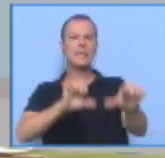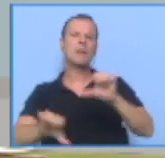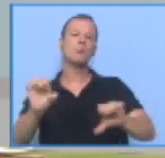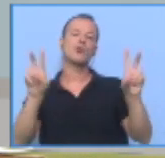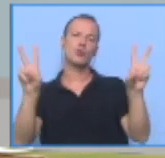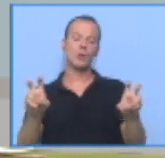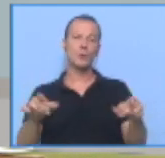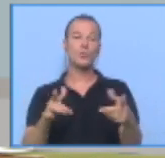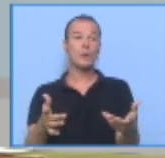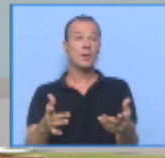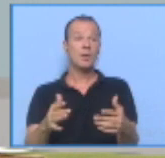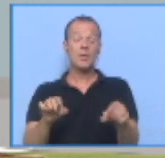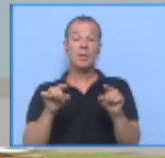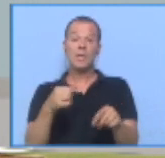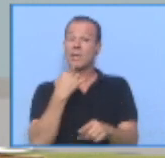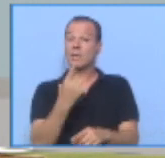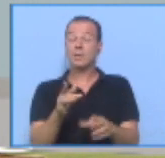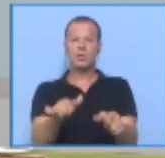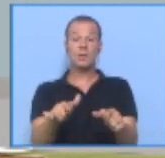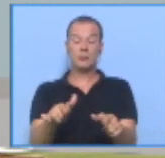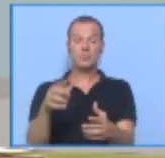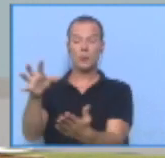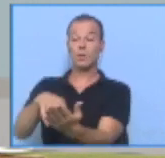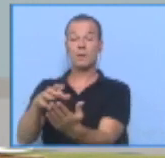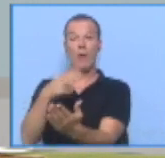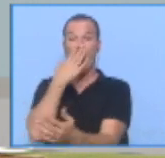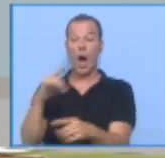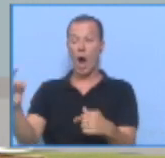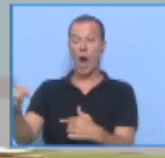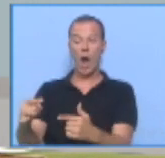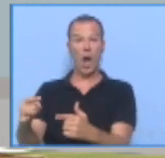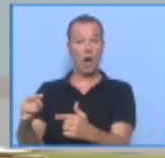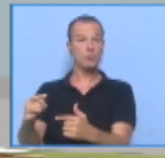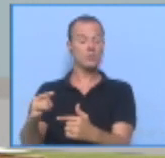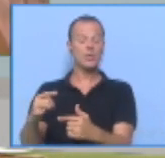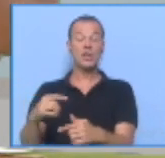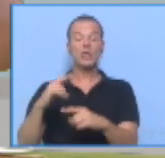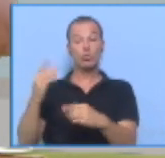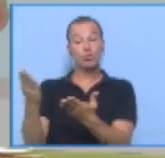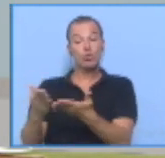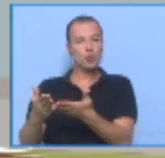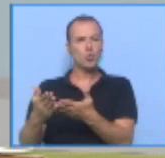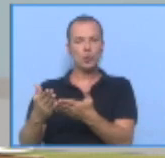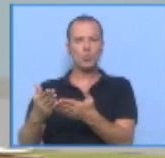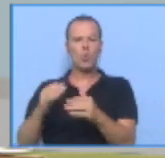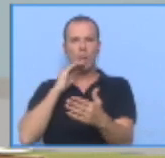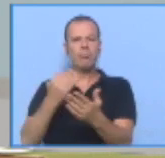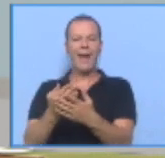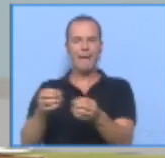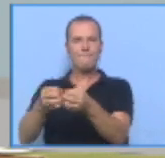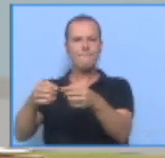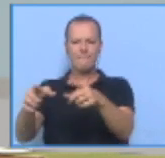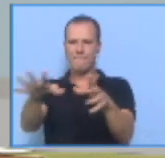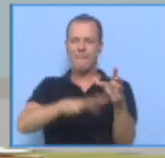estão. Diríamos que este texto é um olhar macro que depois, com esse estudo, faz um zoom sobre a área da